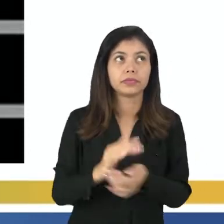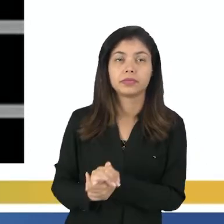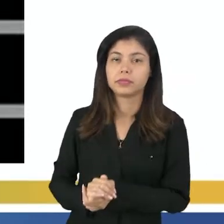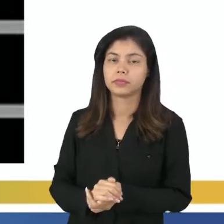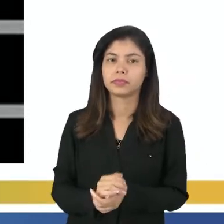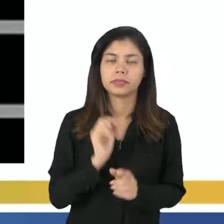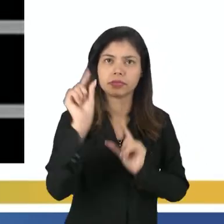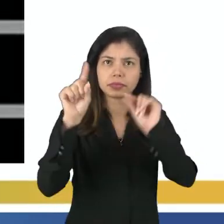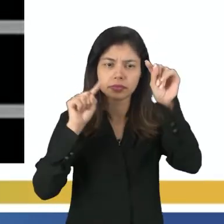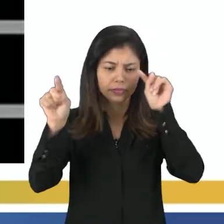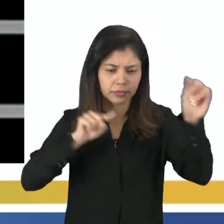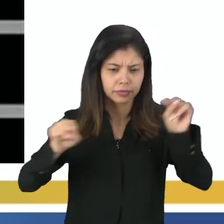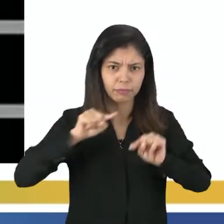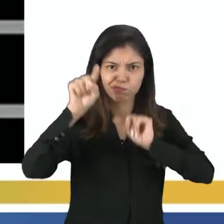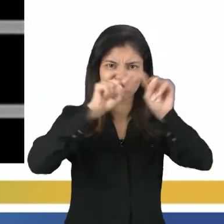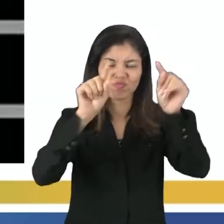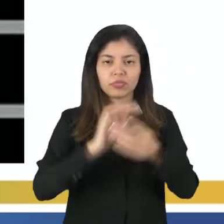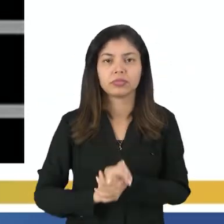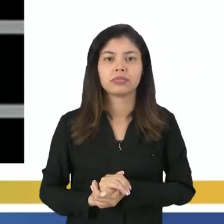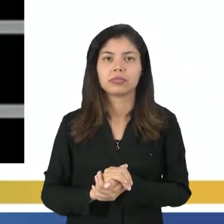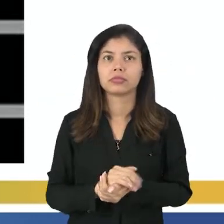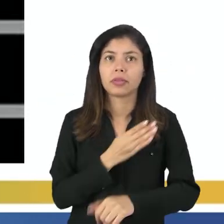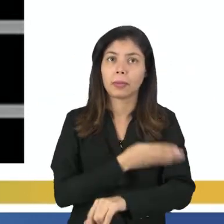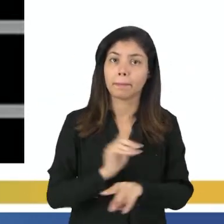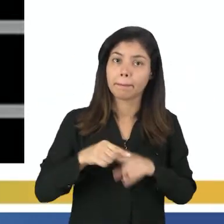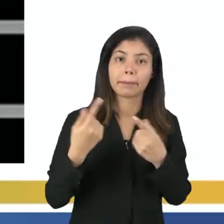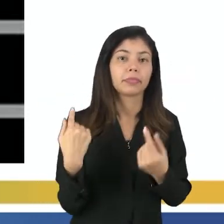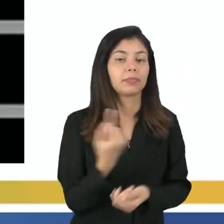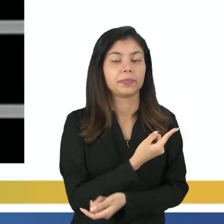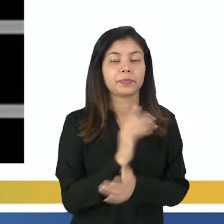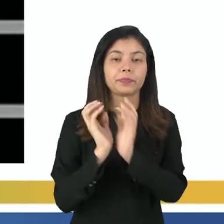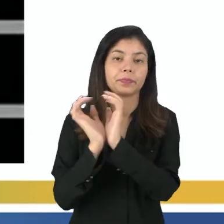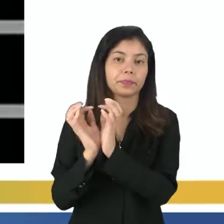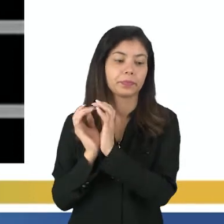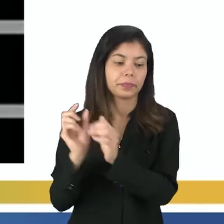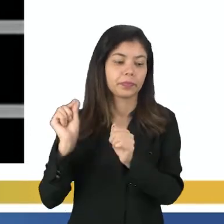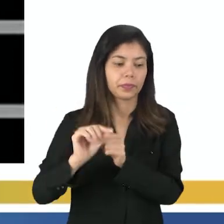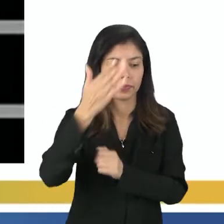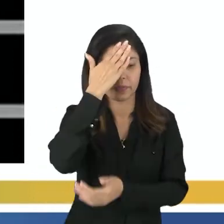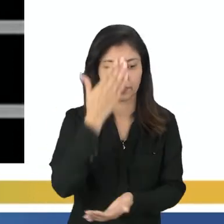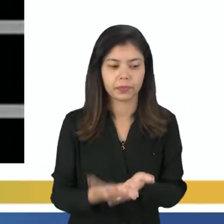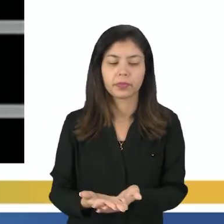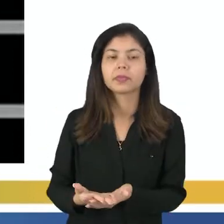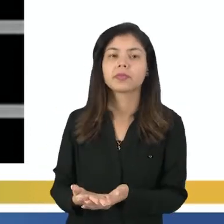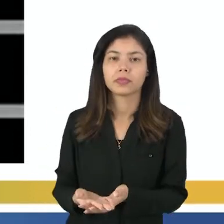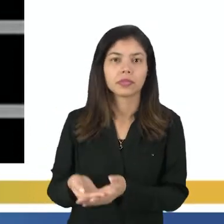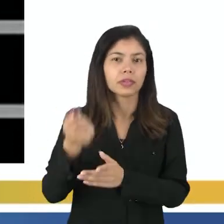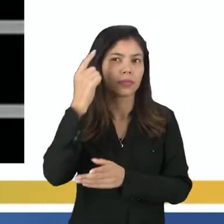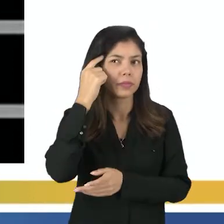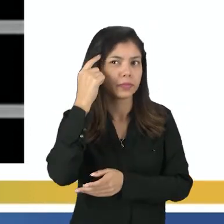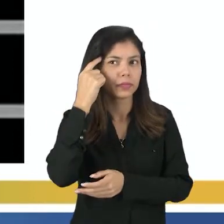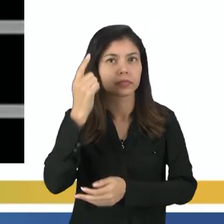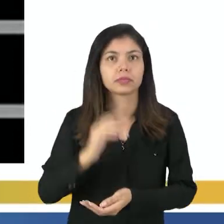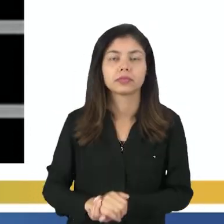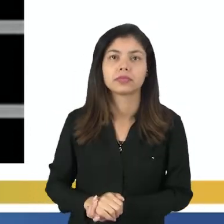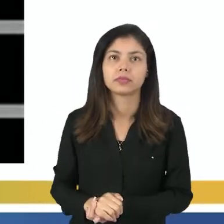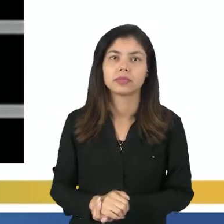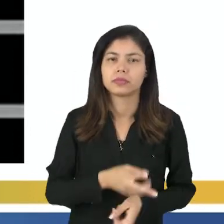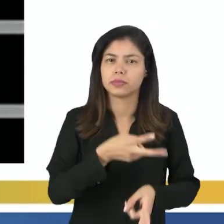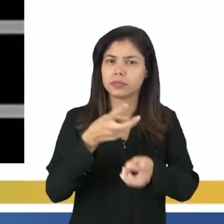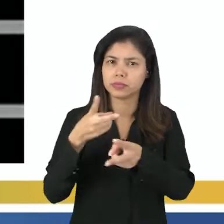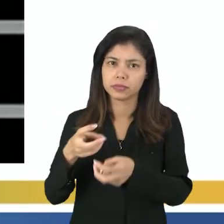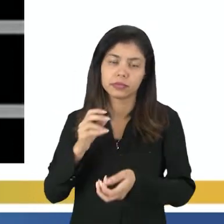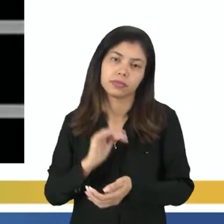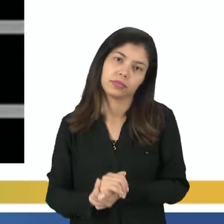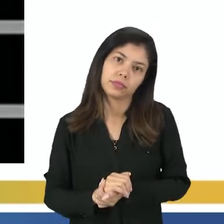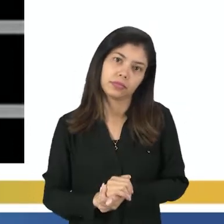está piscando em nenhum dos pontos brancos, mas o nosso cérebro faz acreditar, né? A nossa mente faz nos